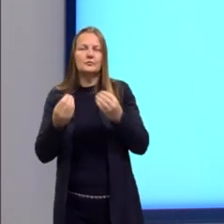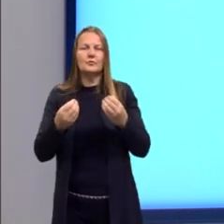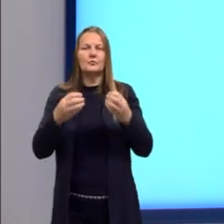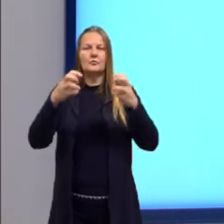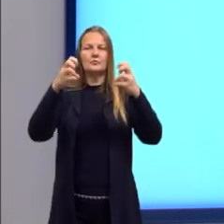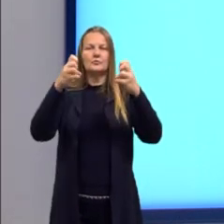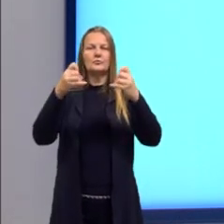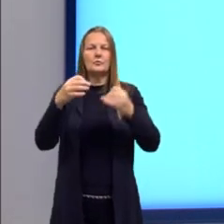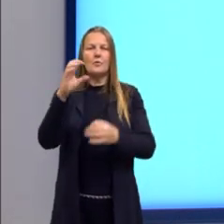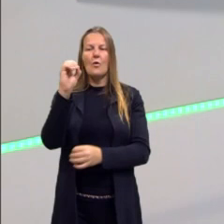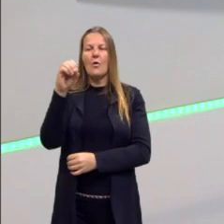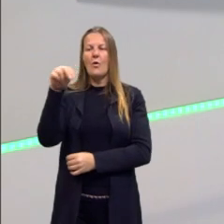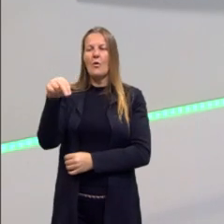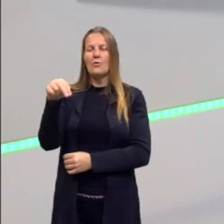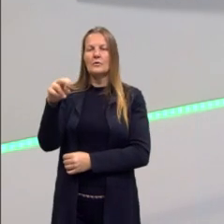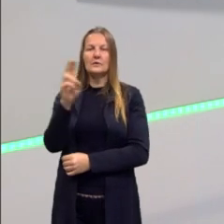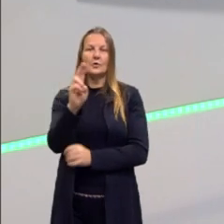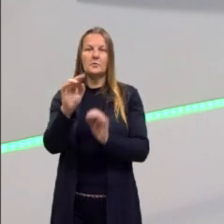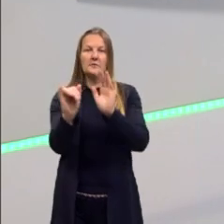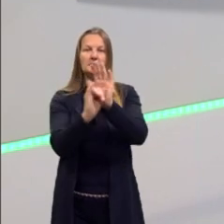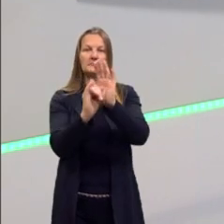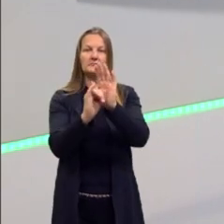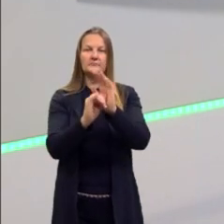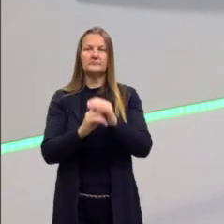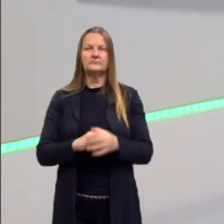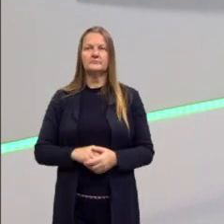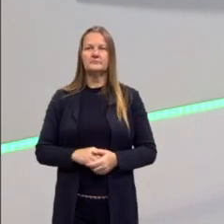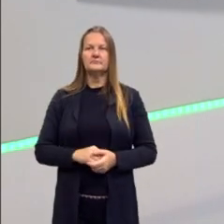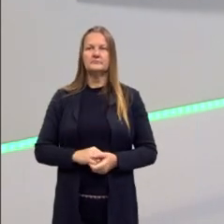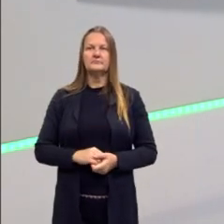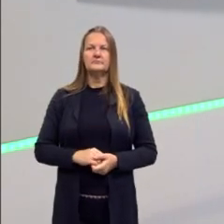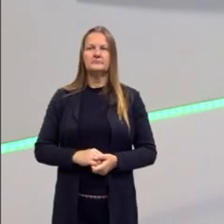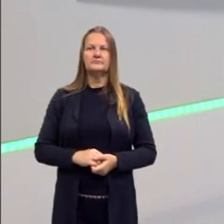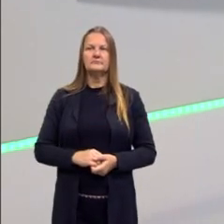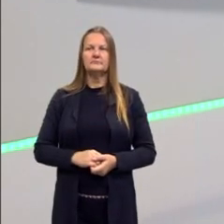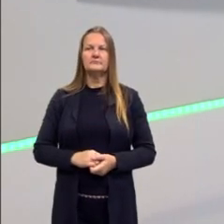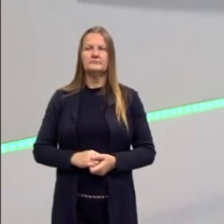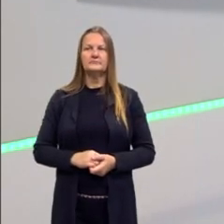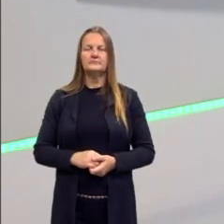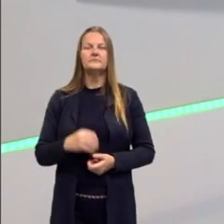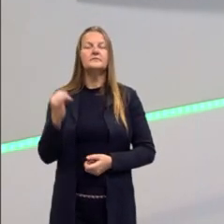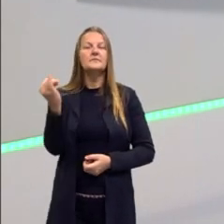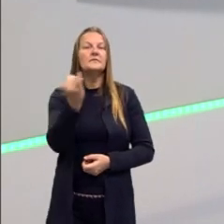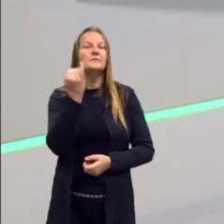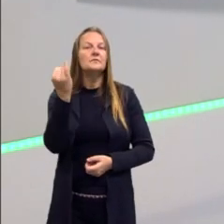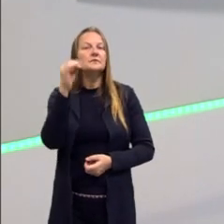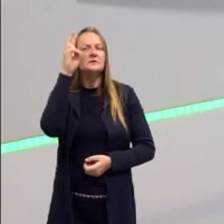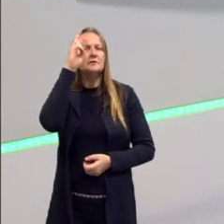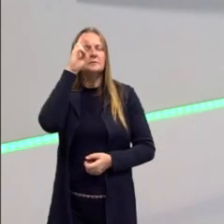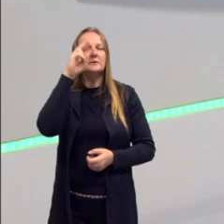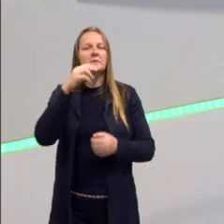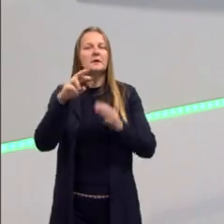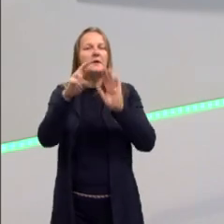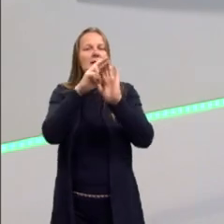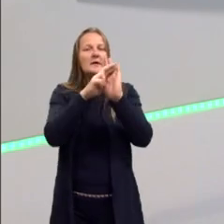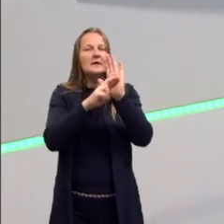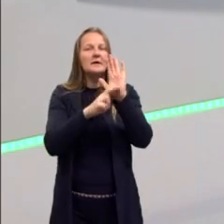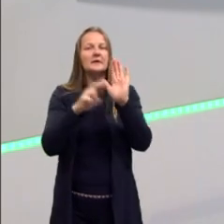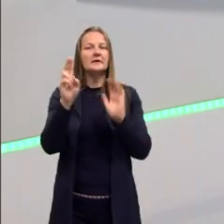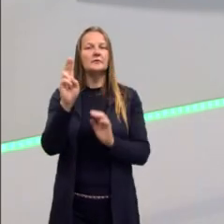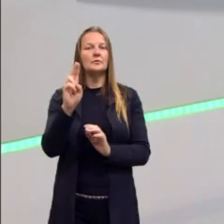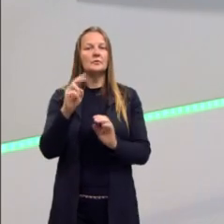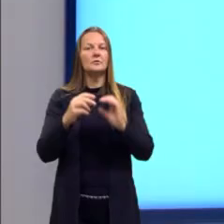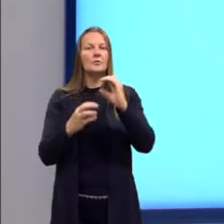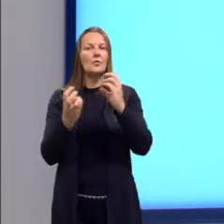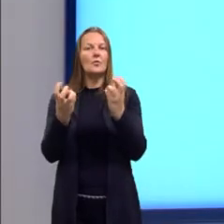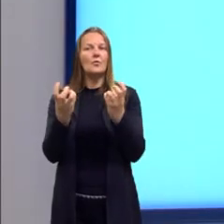vai ser ou tá ó muito importante Lembrando das regras de nomenclatura a